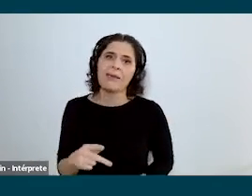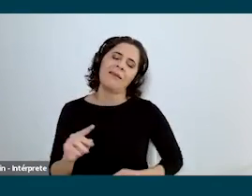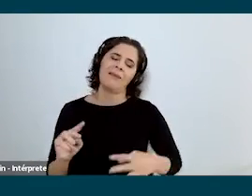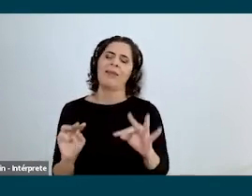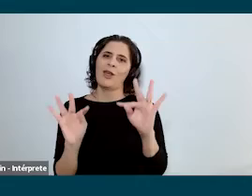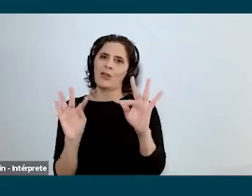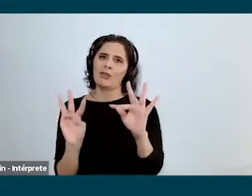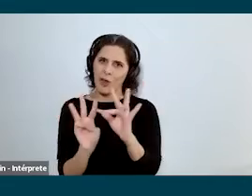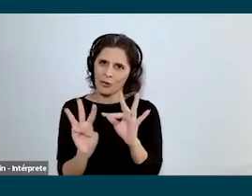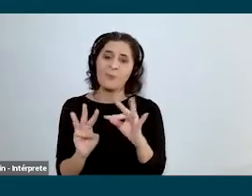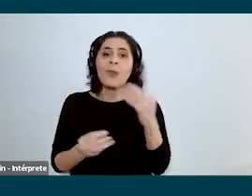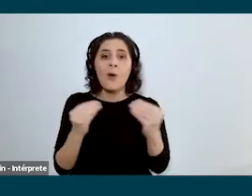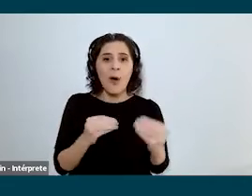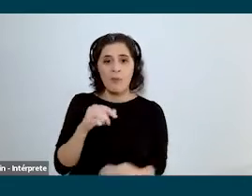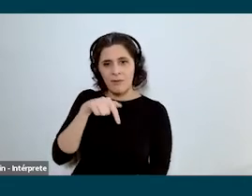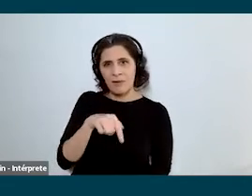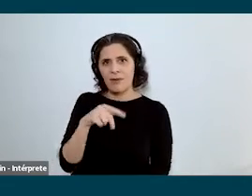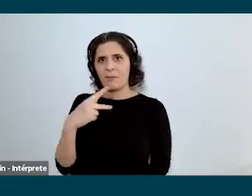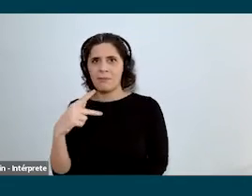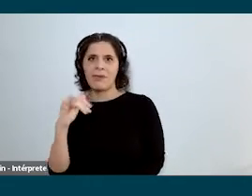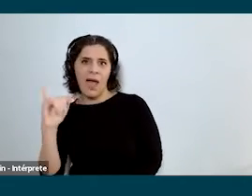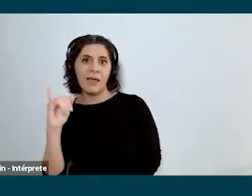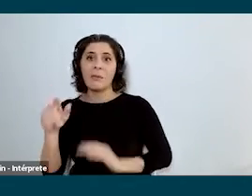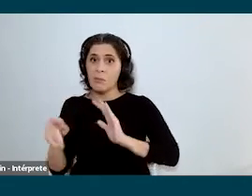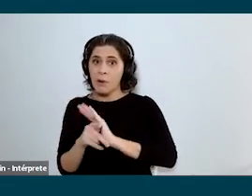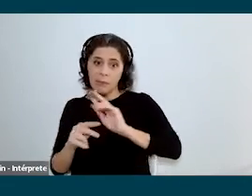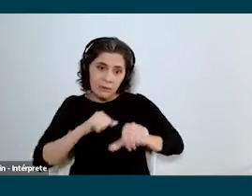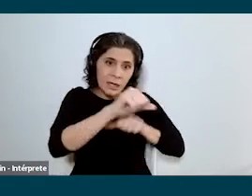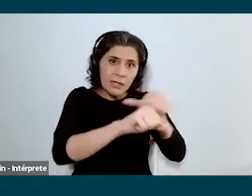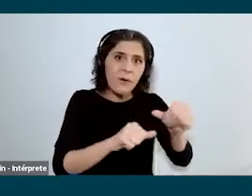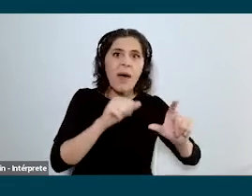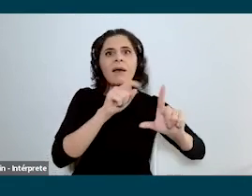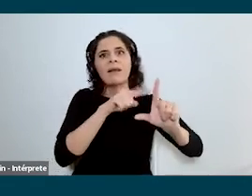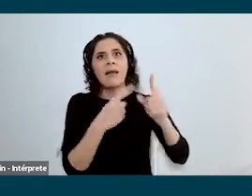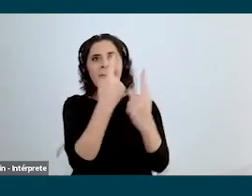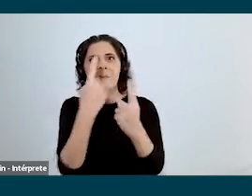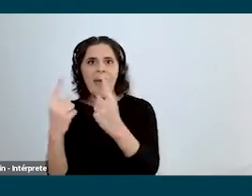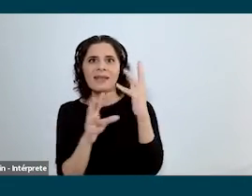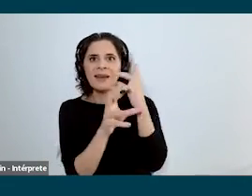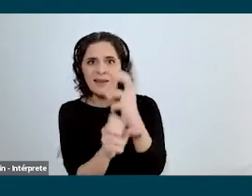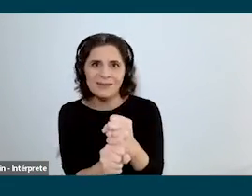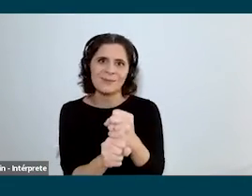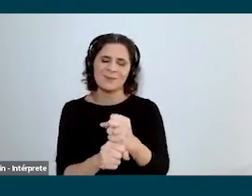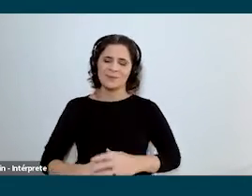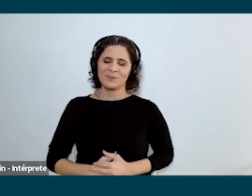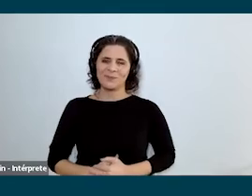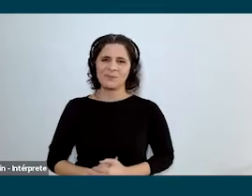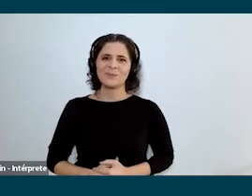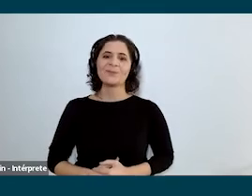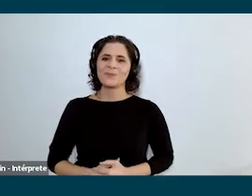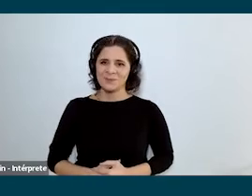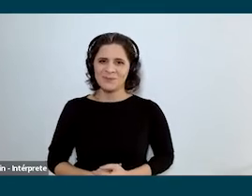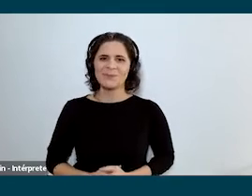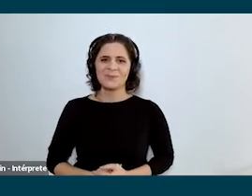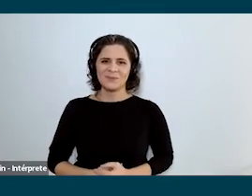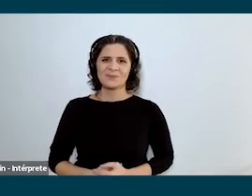que vai contar para a gente sobre como transformar KPIs de negócio em métricas acionáveis pelo time de produto. Thiago, é